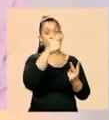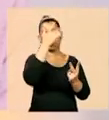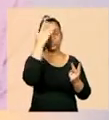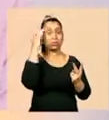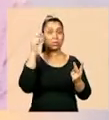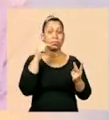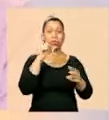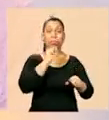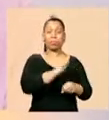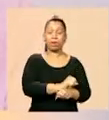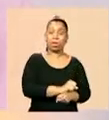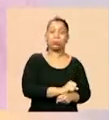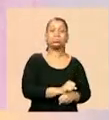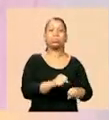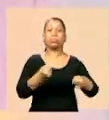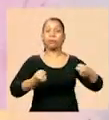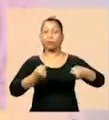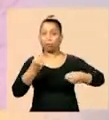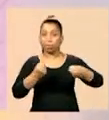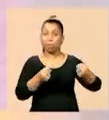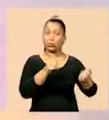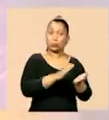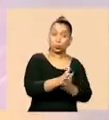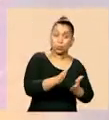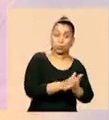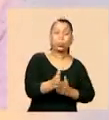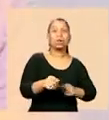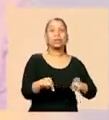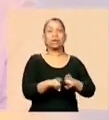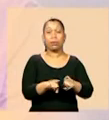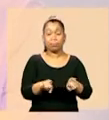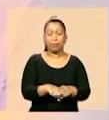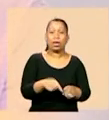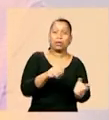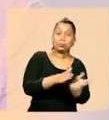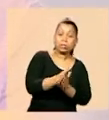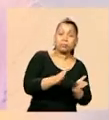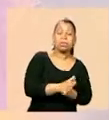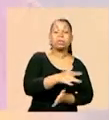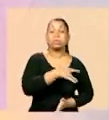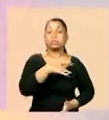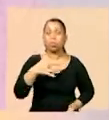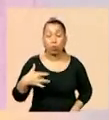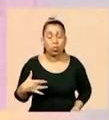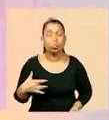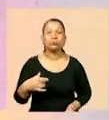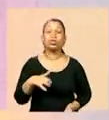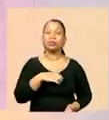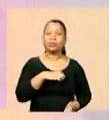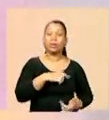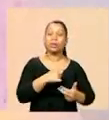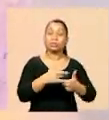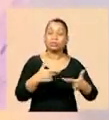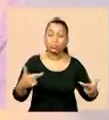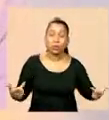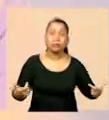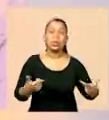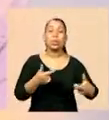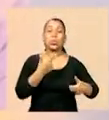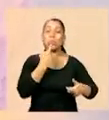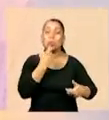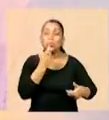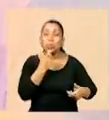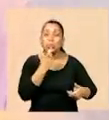parados, tem a despesa do veículo, aí tem a despesa do sistema público de saúde, tem o material contaminado ali